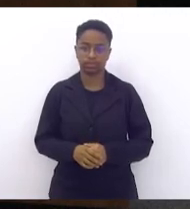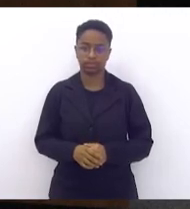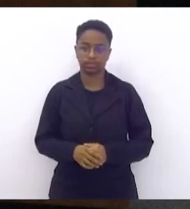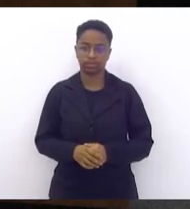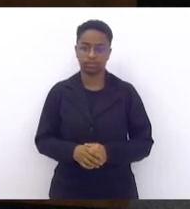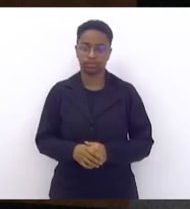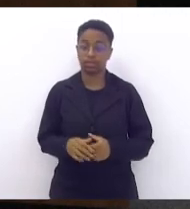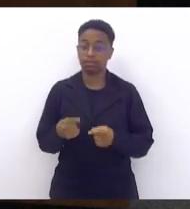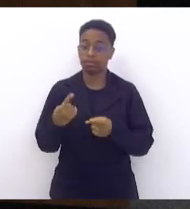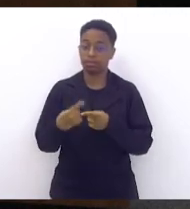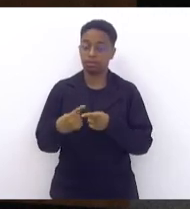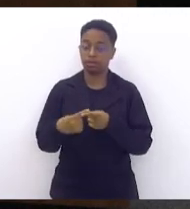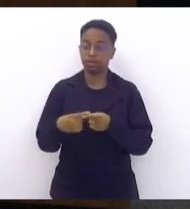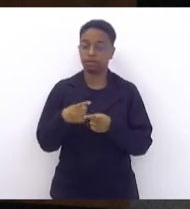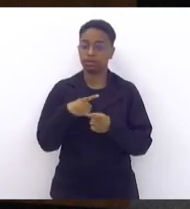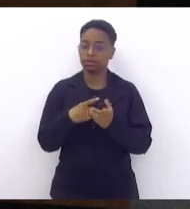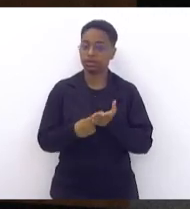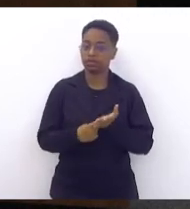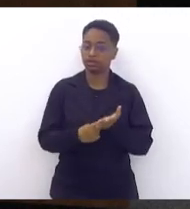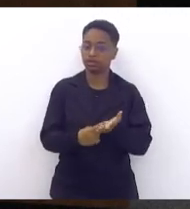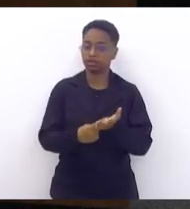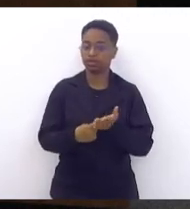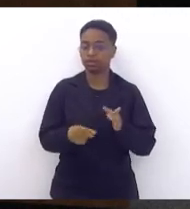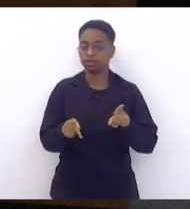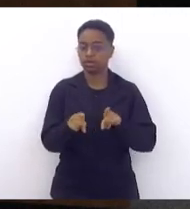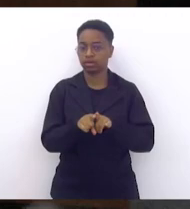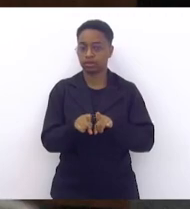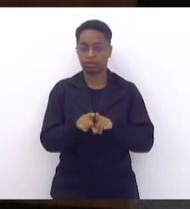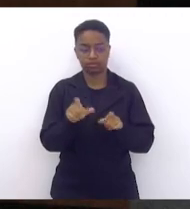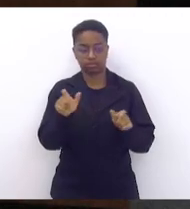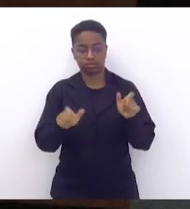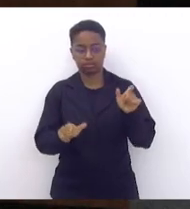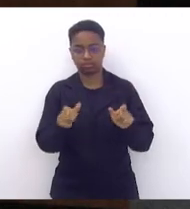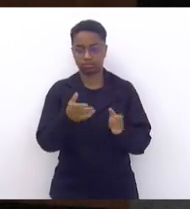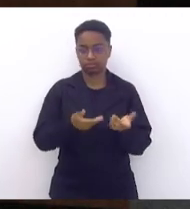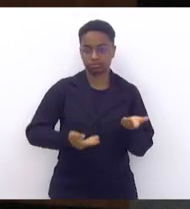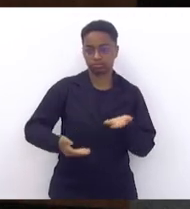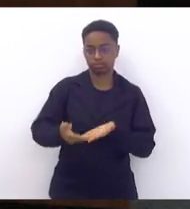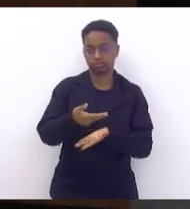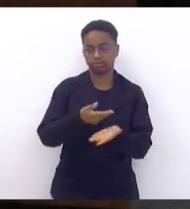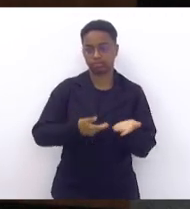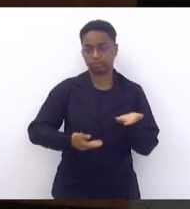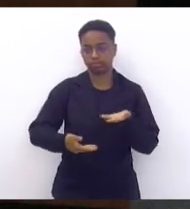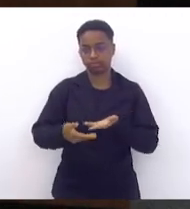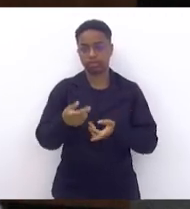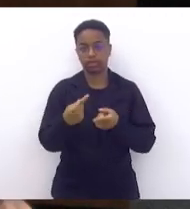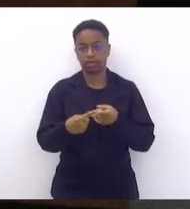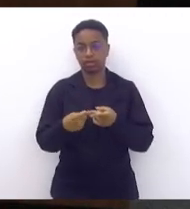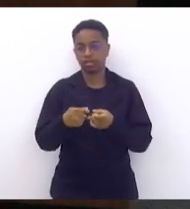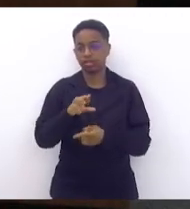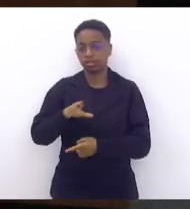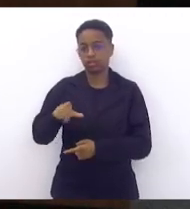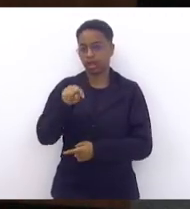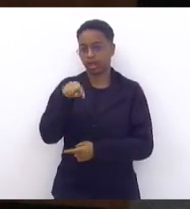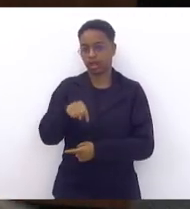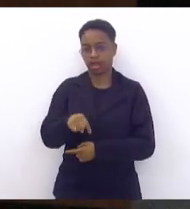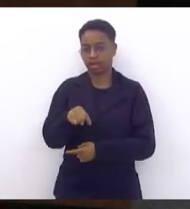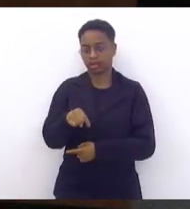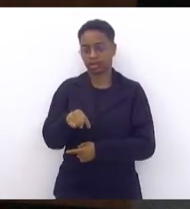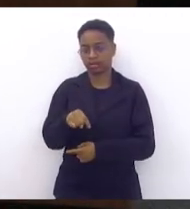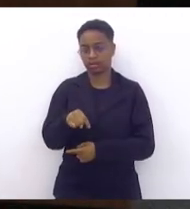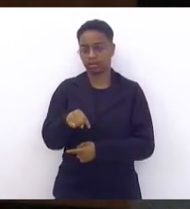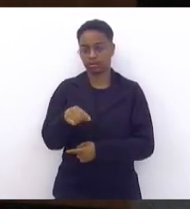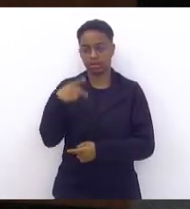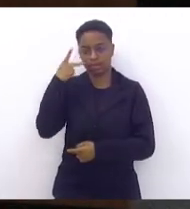houve um acordo entre as partes que estavam litigando, que não era nem o parlamento, né?